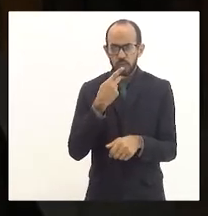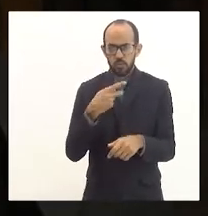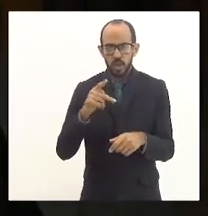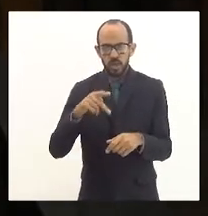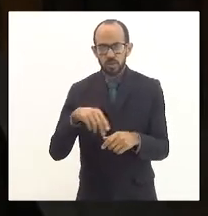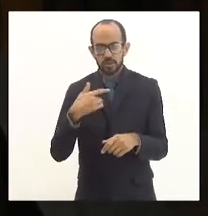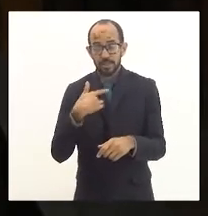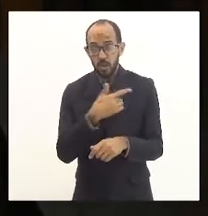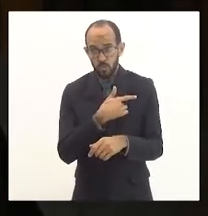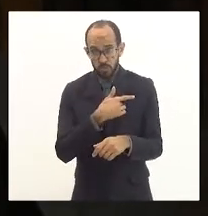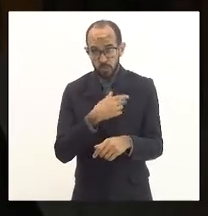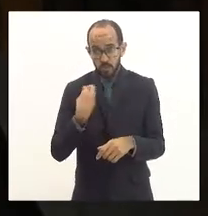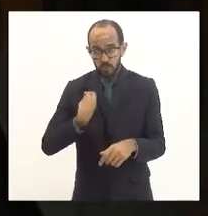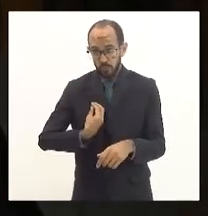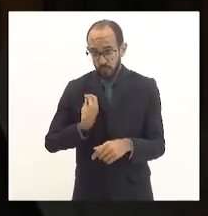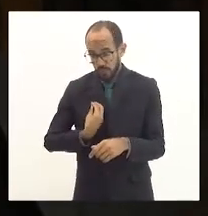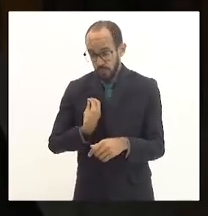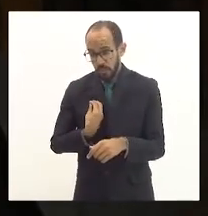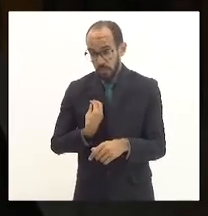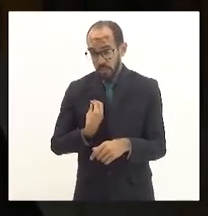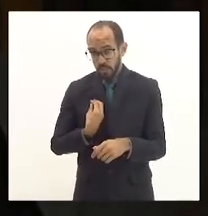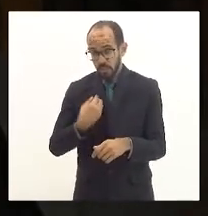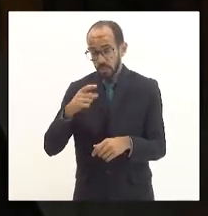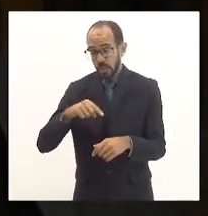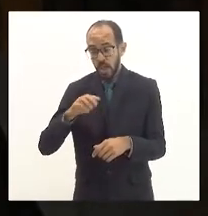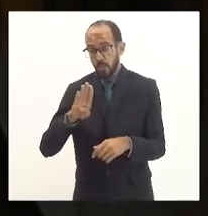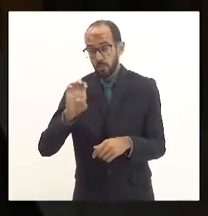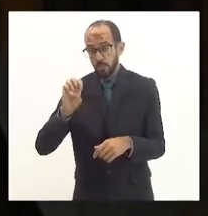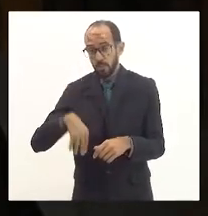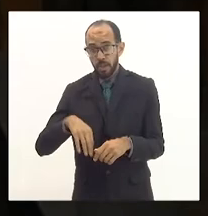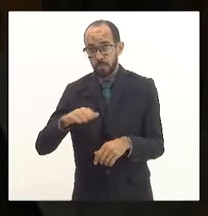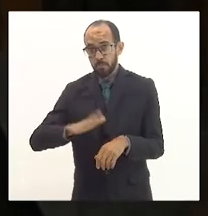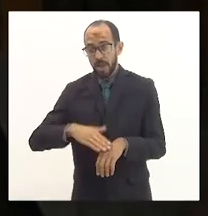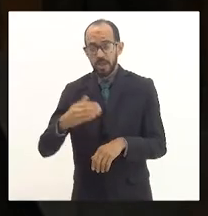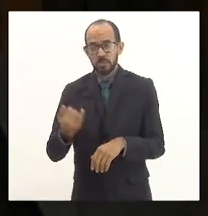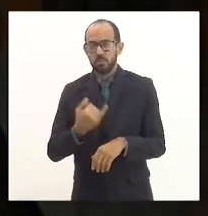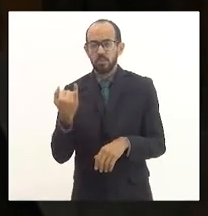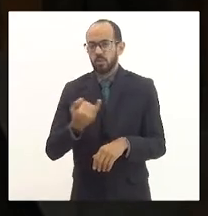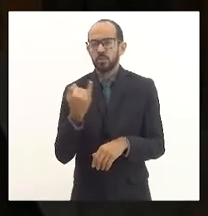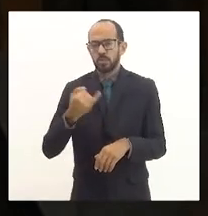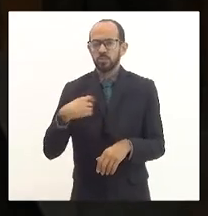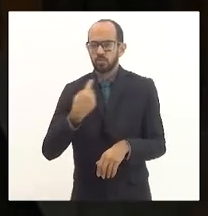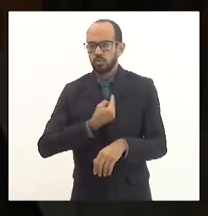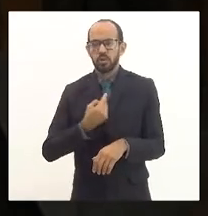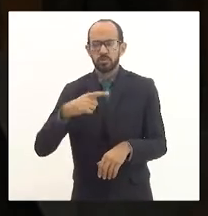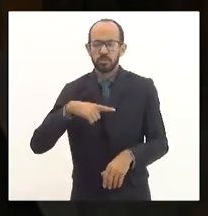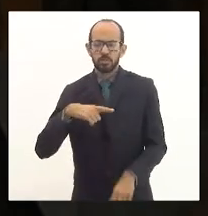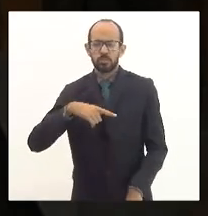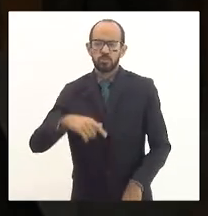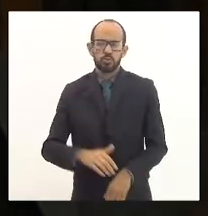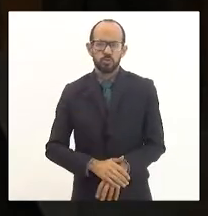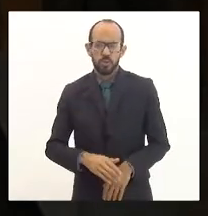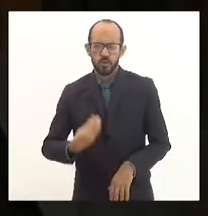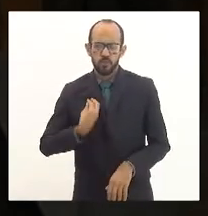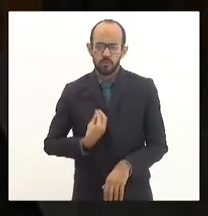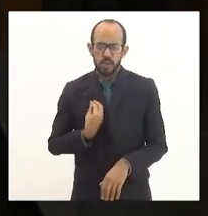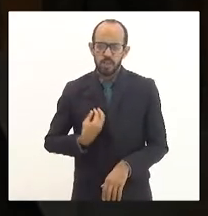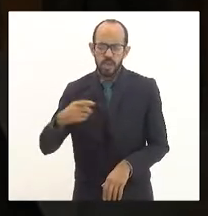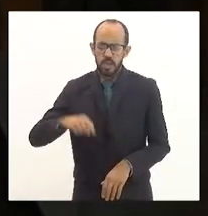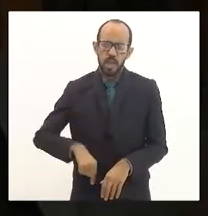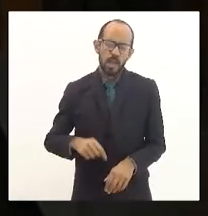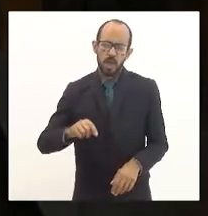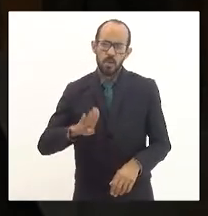de vida e vida é o bem mais importante que nós temos vida o bem mais